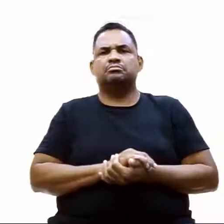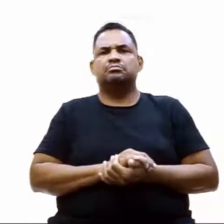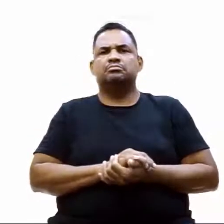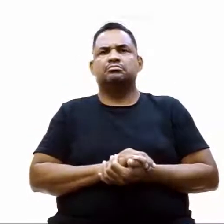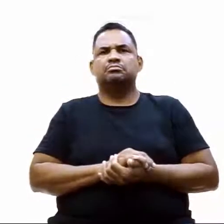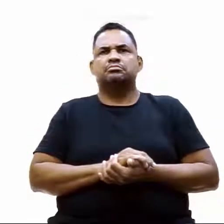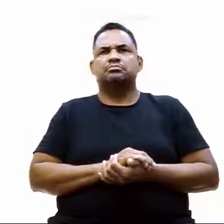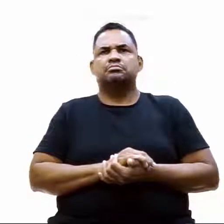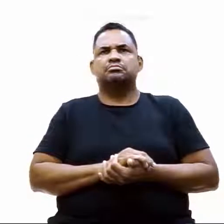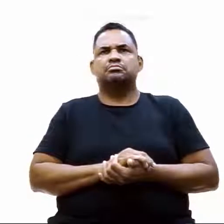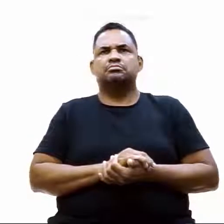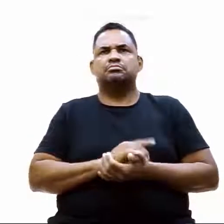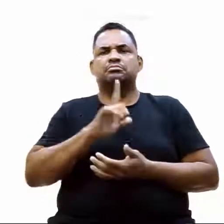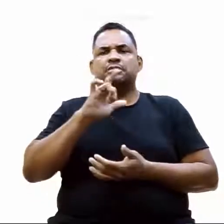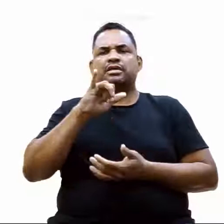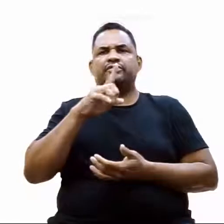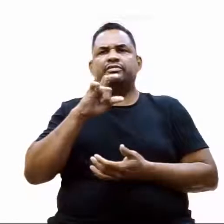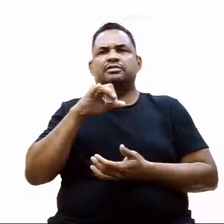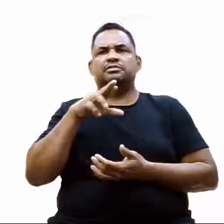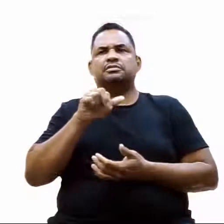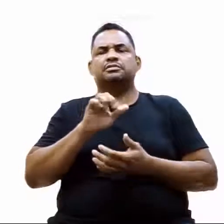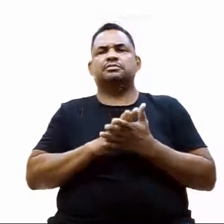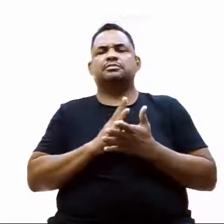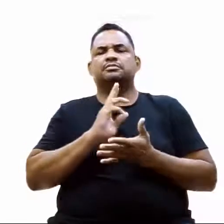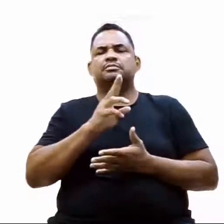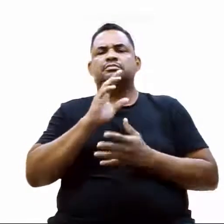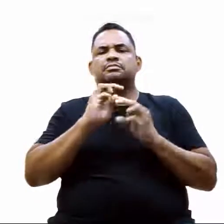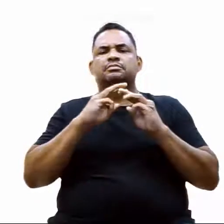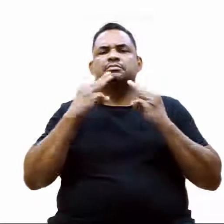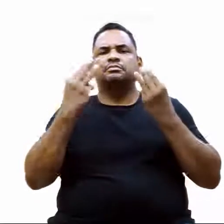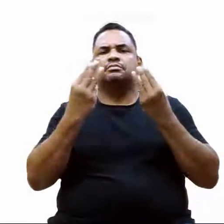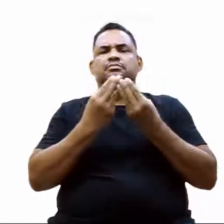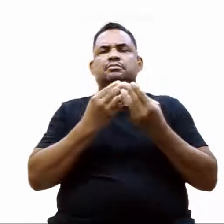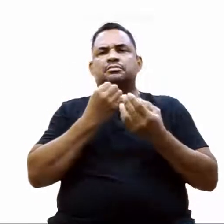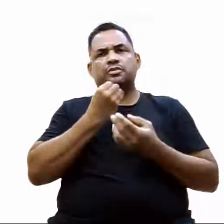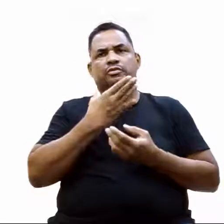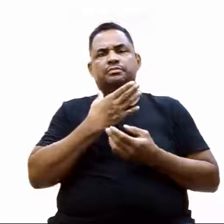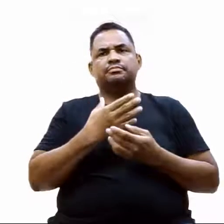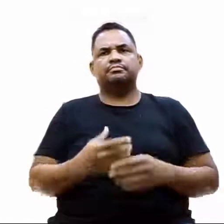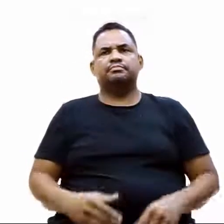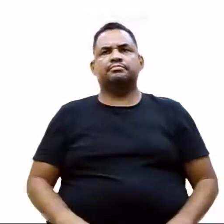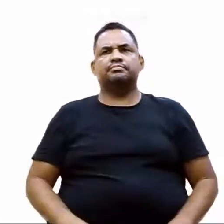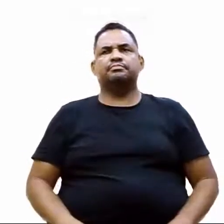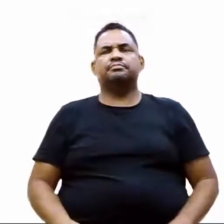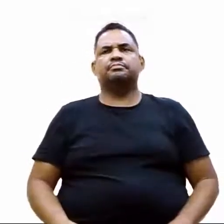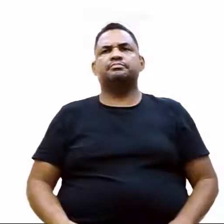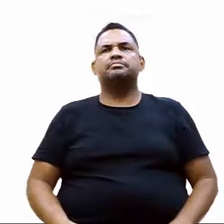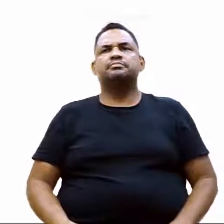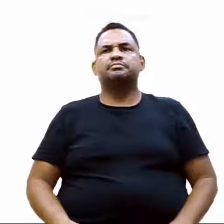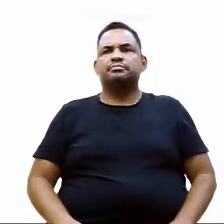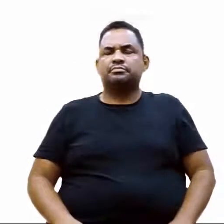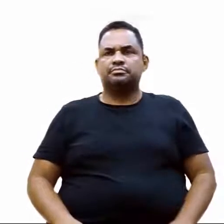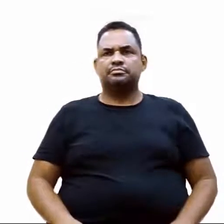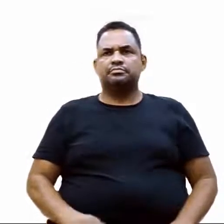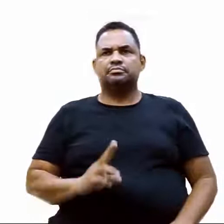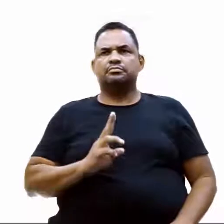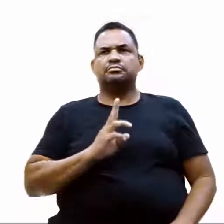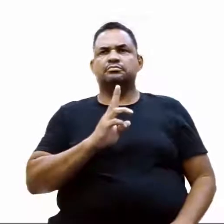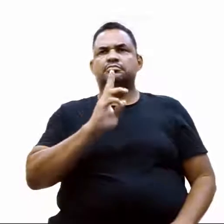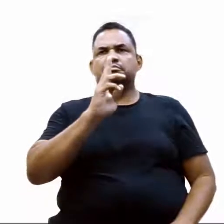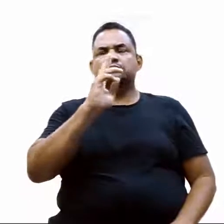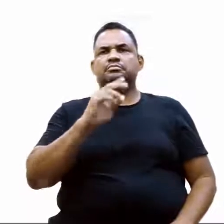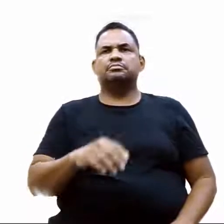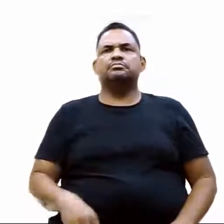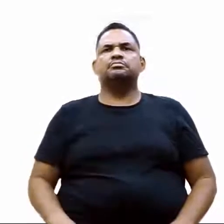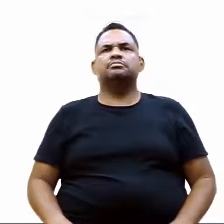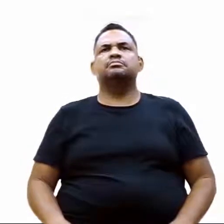de Lavoisier, que é a lei de conservação da massa, tudo bem? Prosseguindo um pouquinho mais sobre a lei da conservação